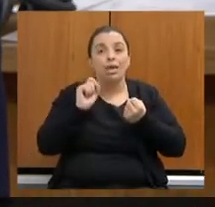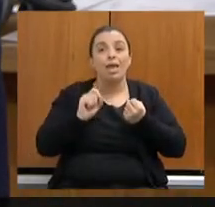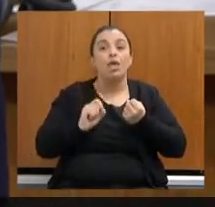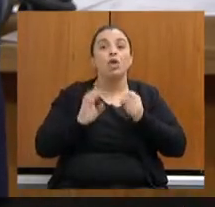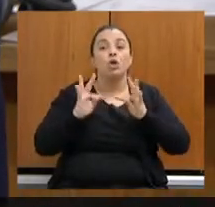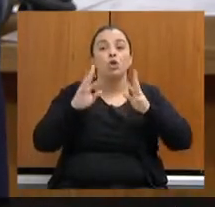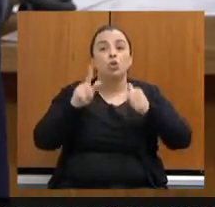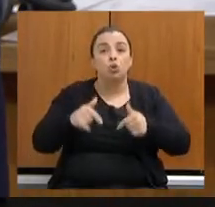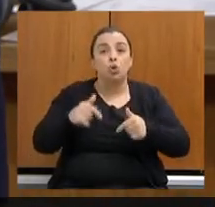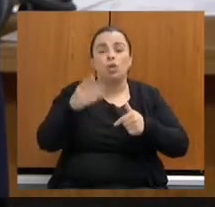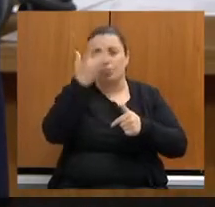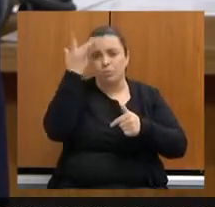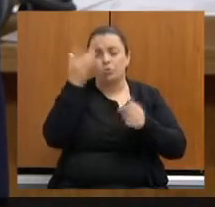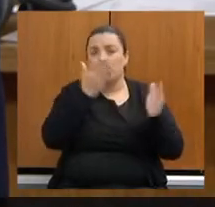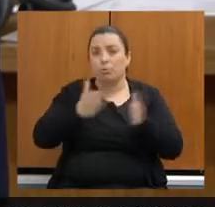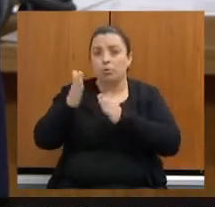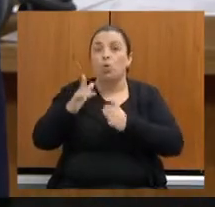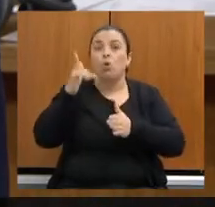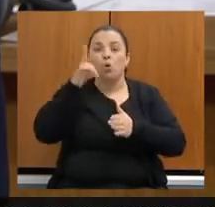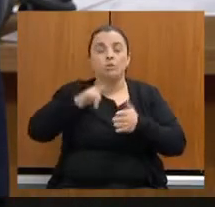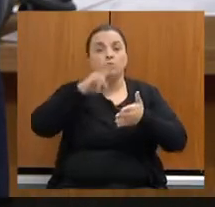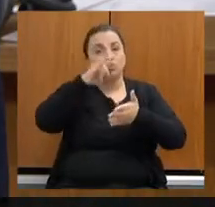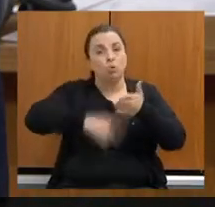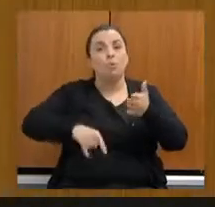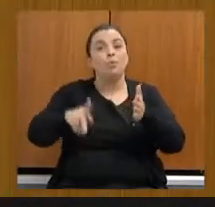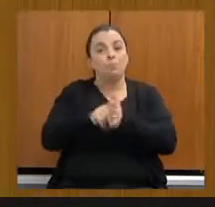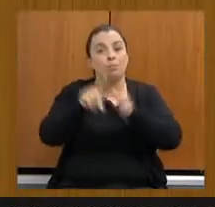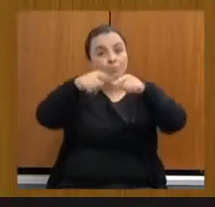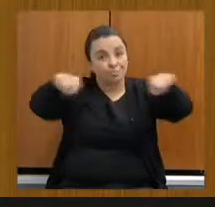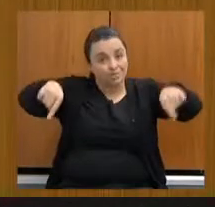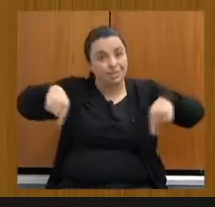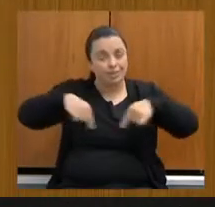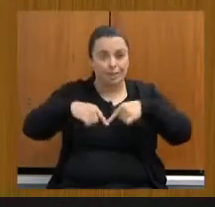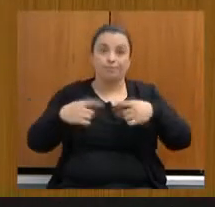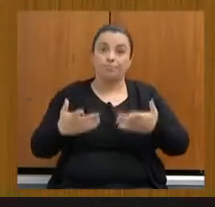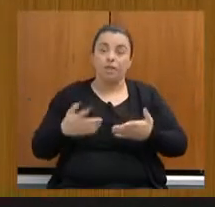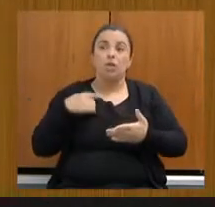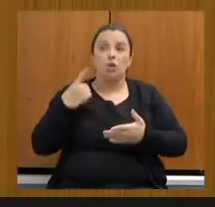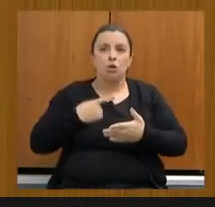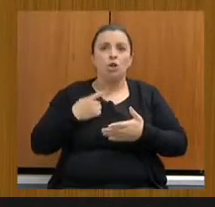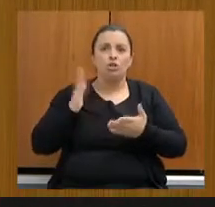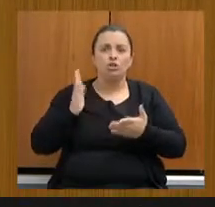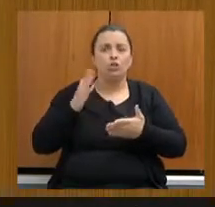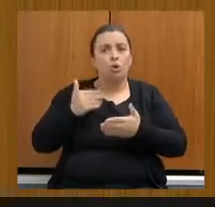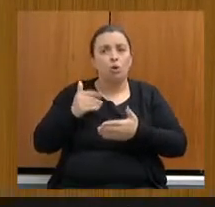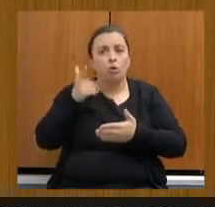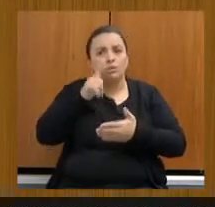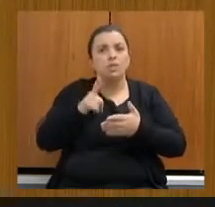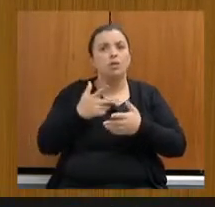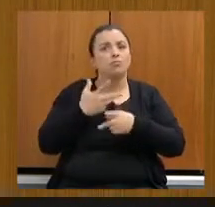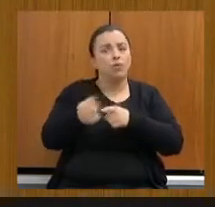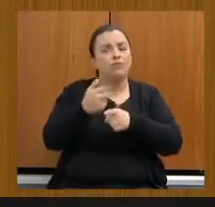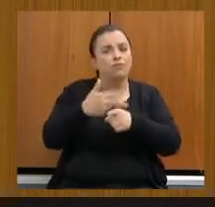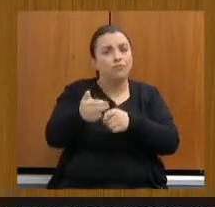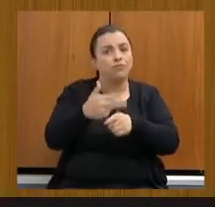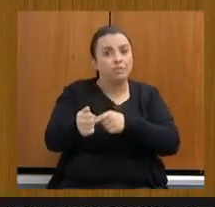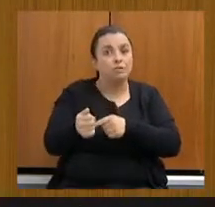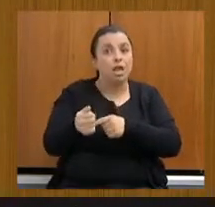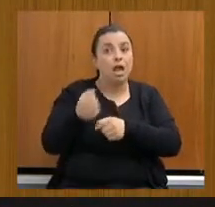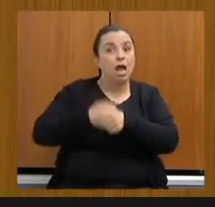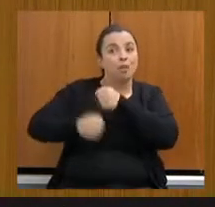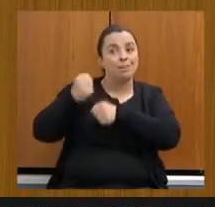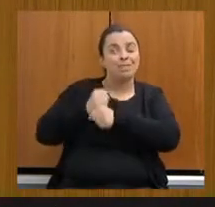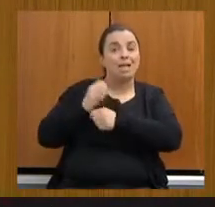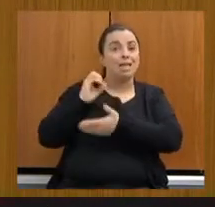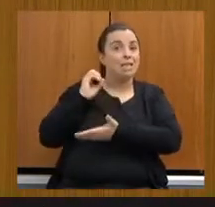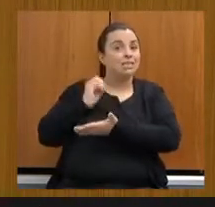então estamos caminhando bastante não é para quem era o zero lá atrás 2019 Las Vegas o problema fundiário agora já estamos